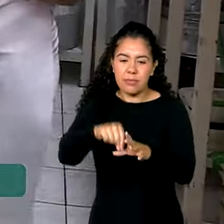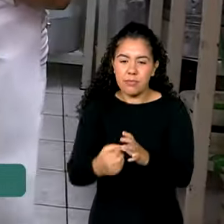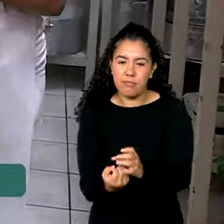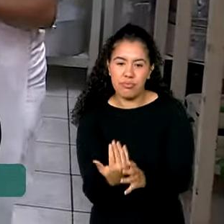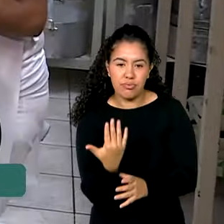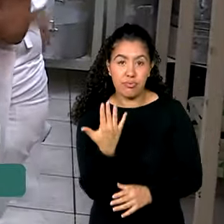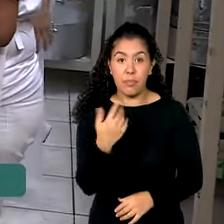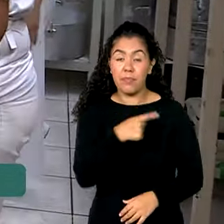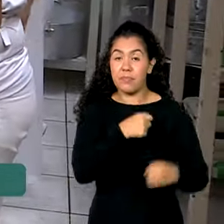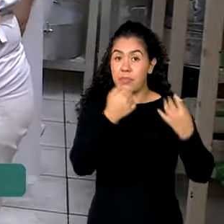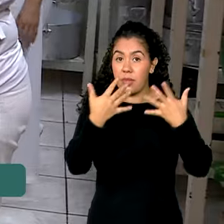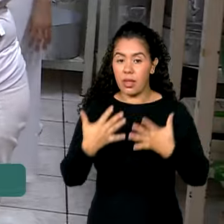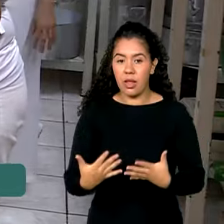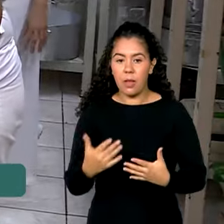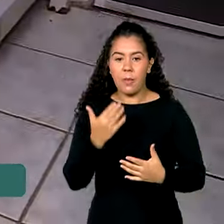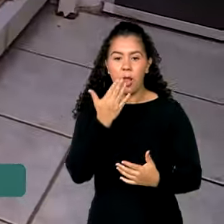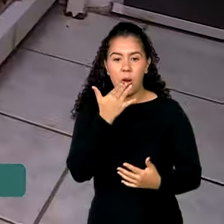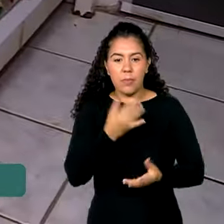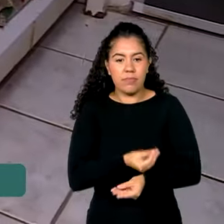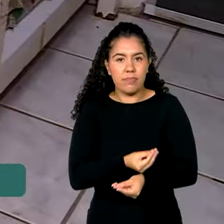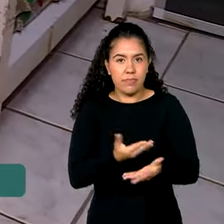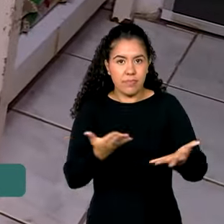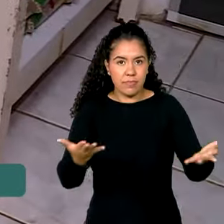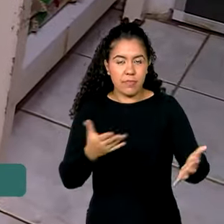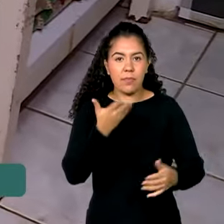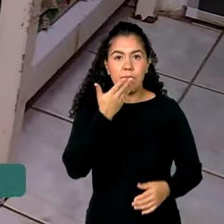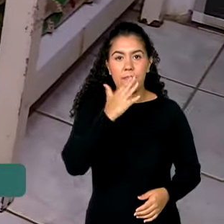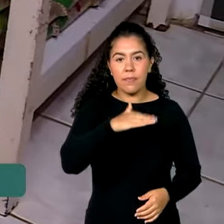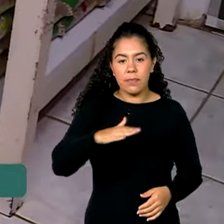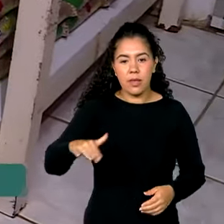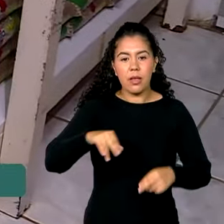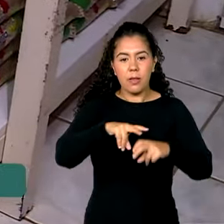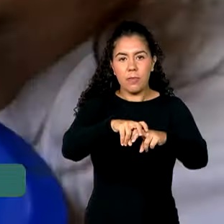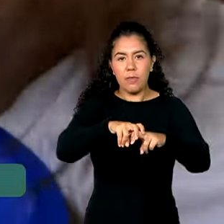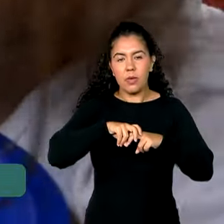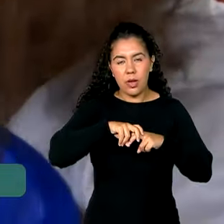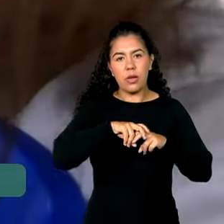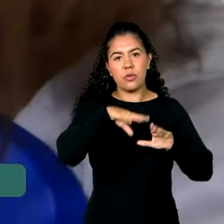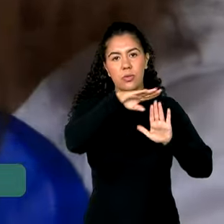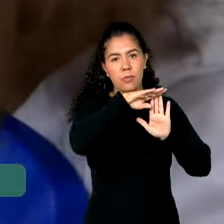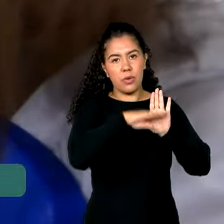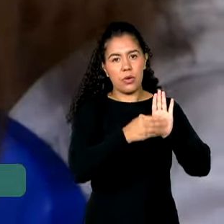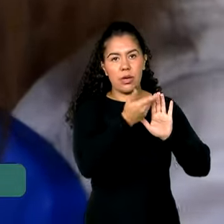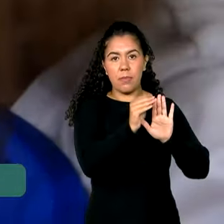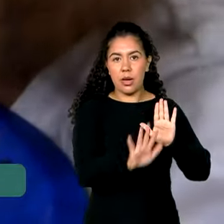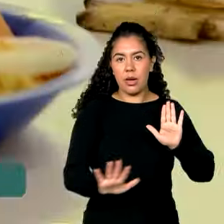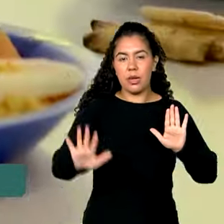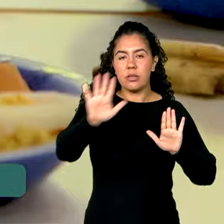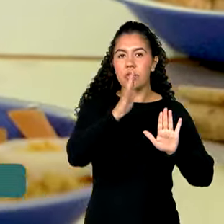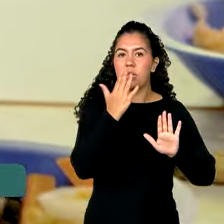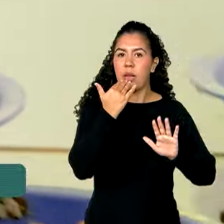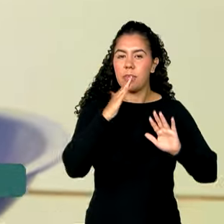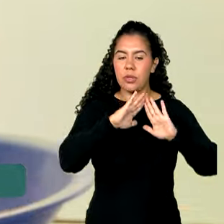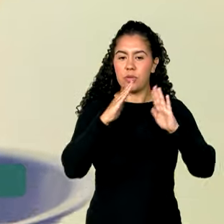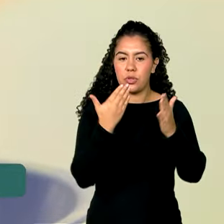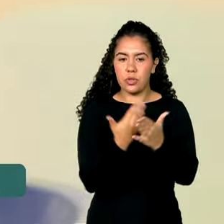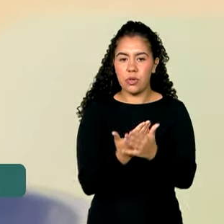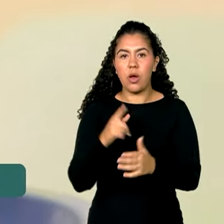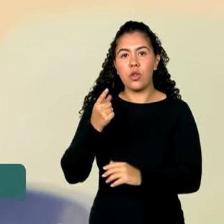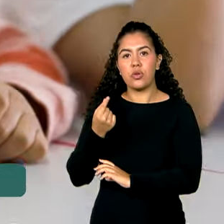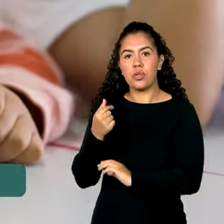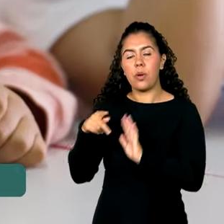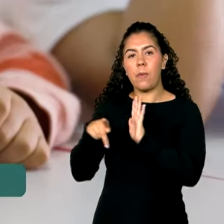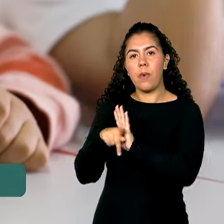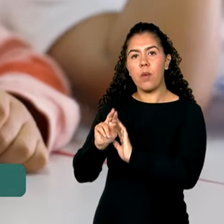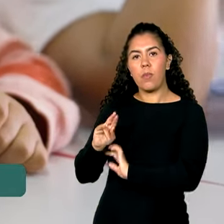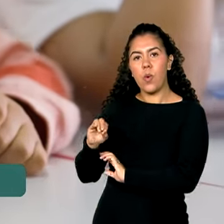garantir que a comida chegue à mesa das crianças é do Programa Nacional de Alimentação Escolar. Parte do dinheiro é da União, que trabalha de forma